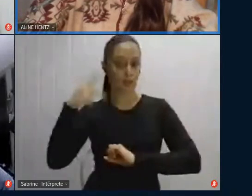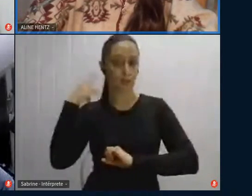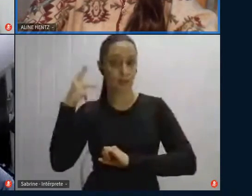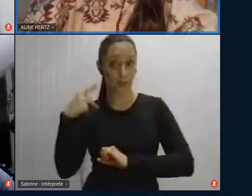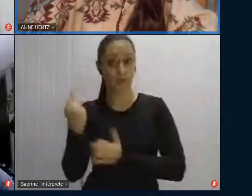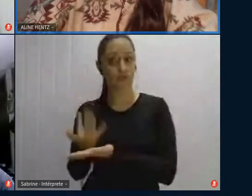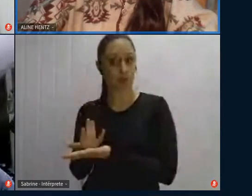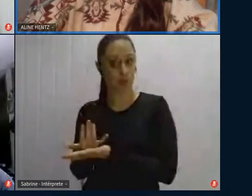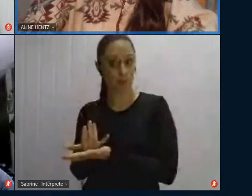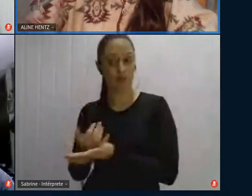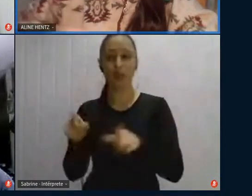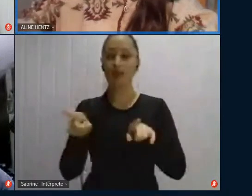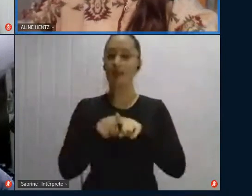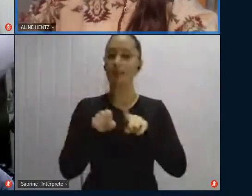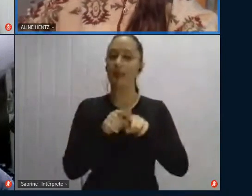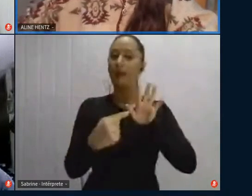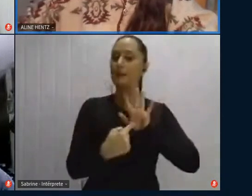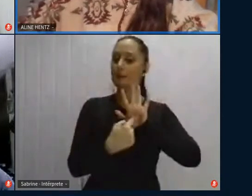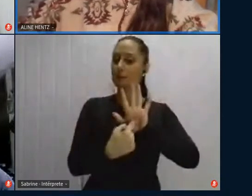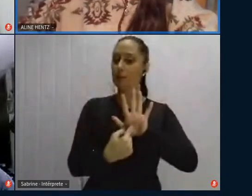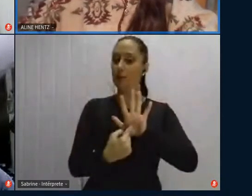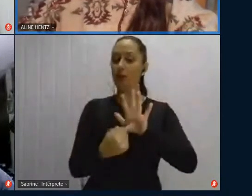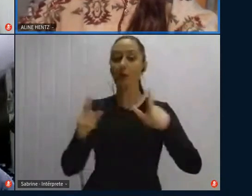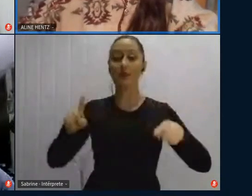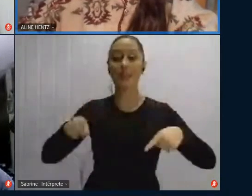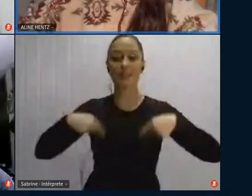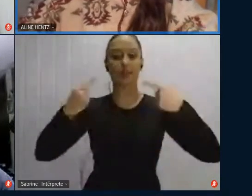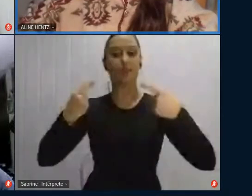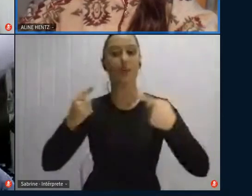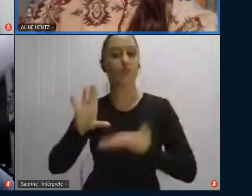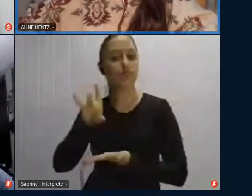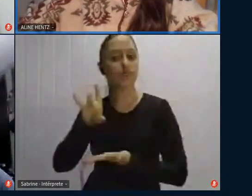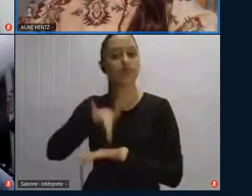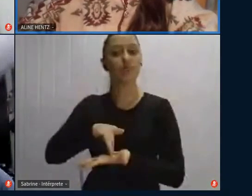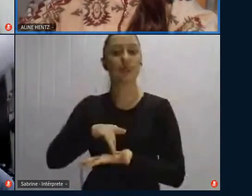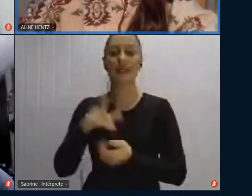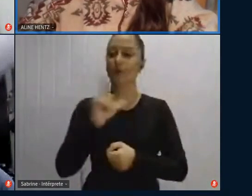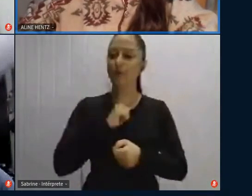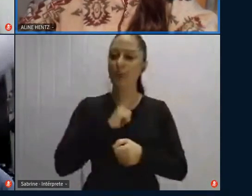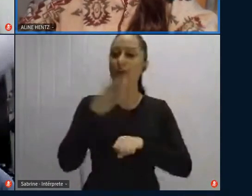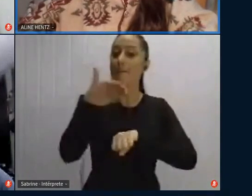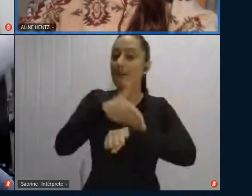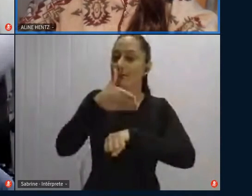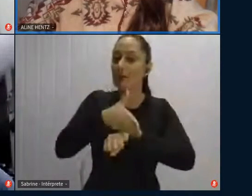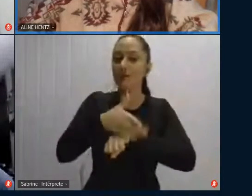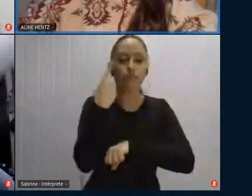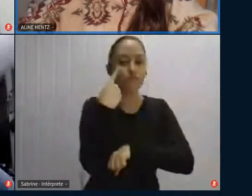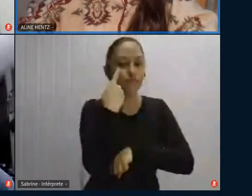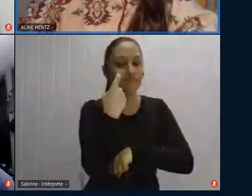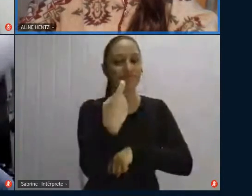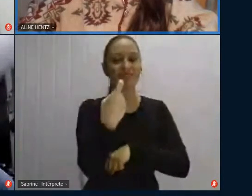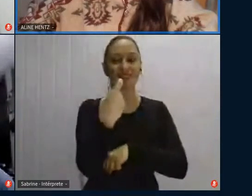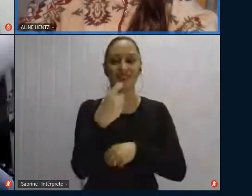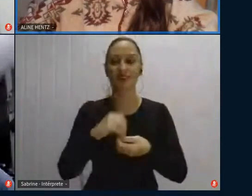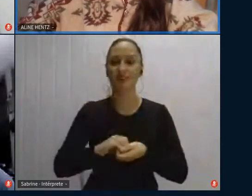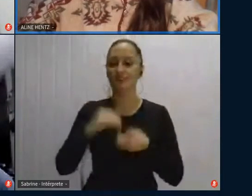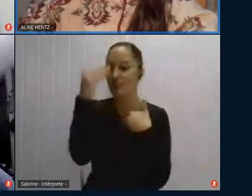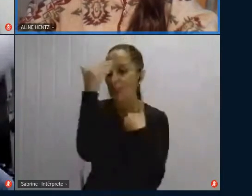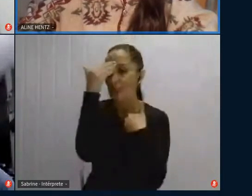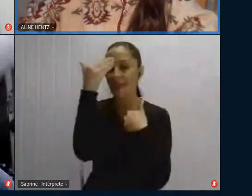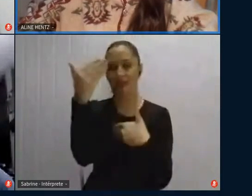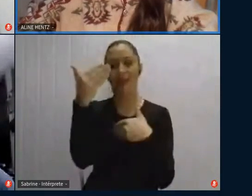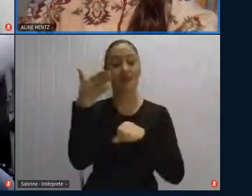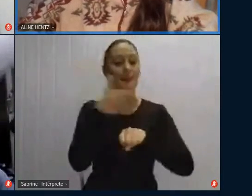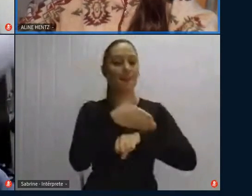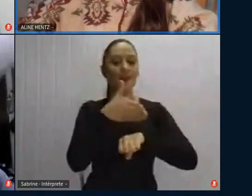o desafio da implantação. A gente teve participações muito interessantes hoje, agradecer muito a participação do pessoal que estava